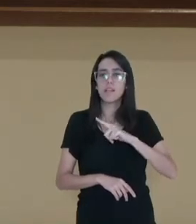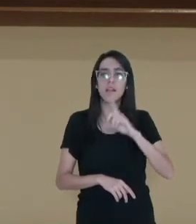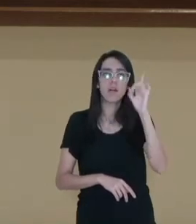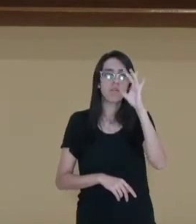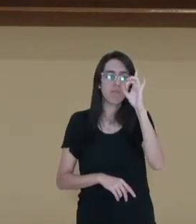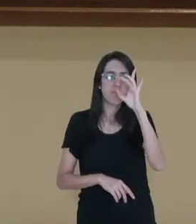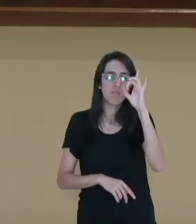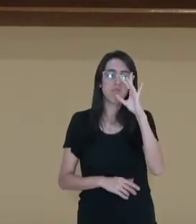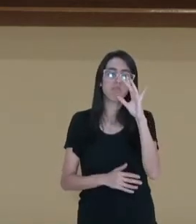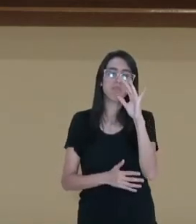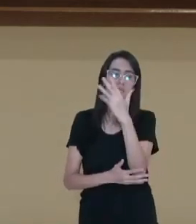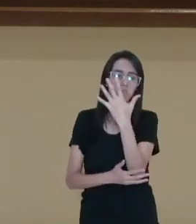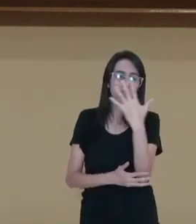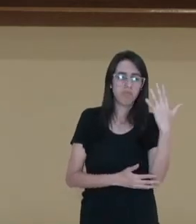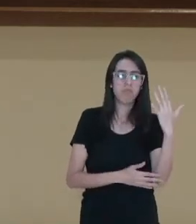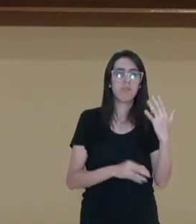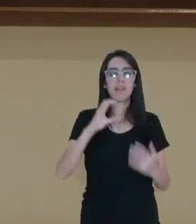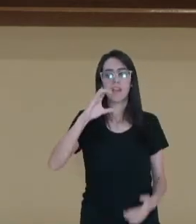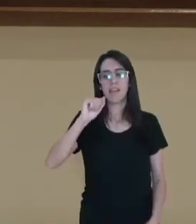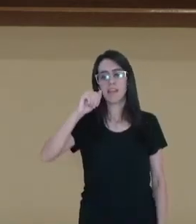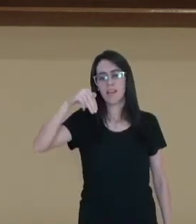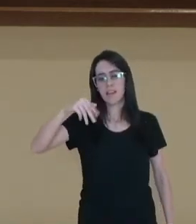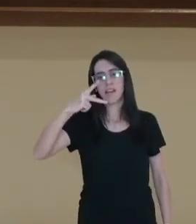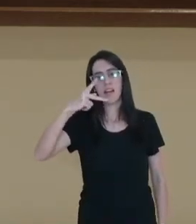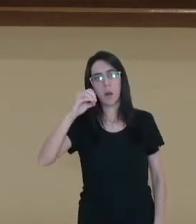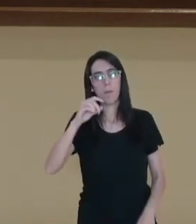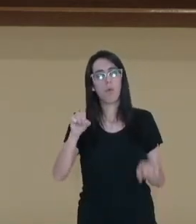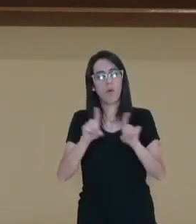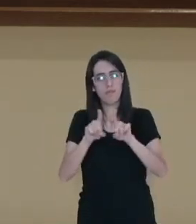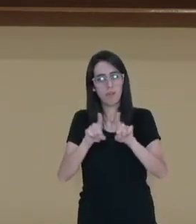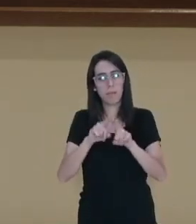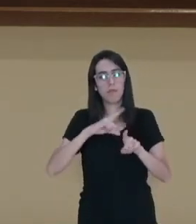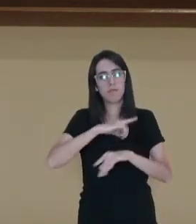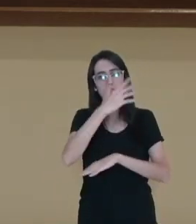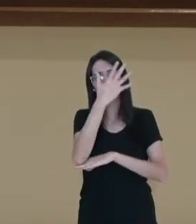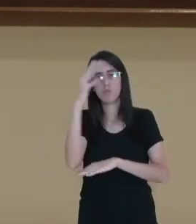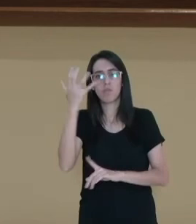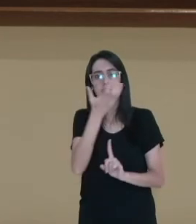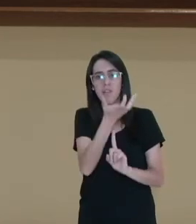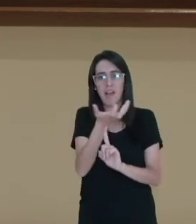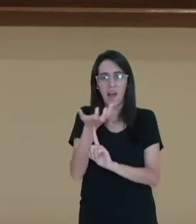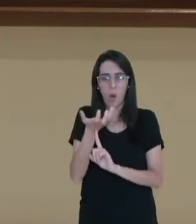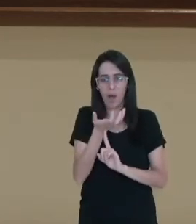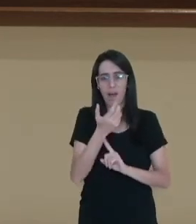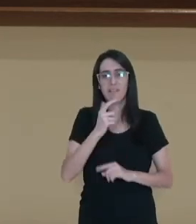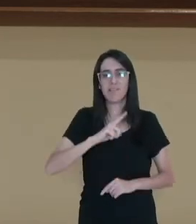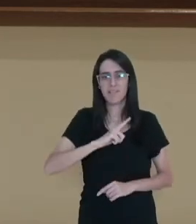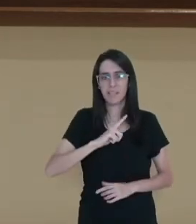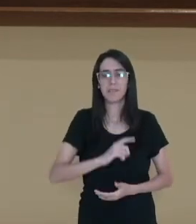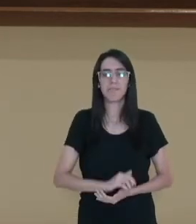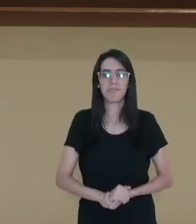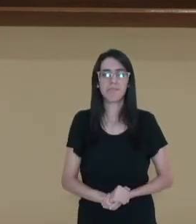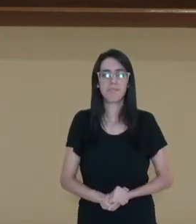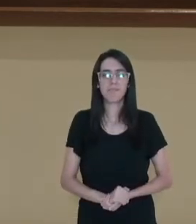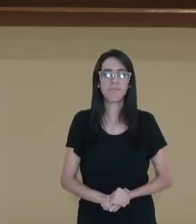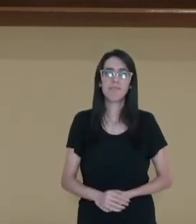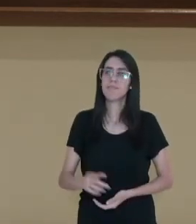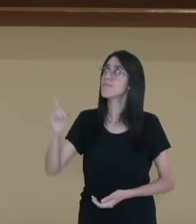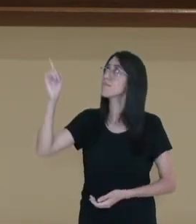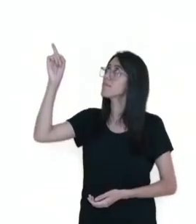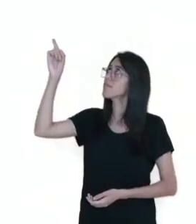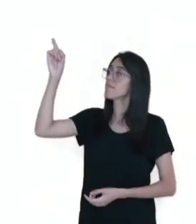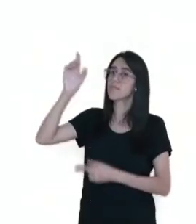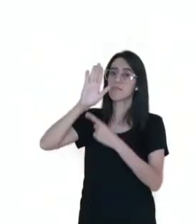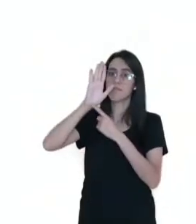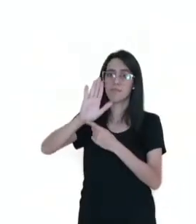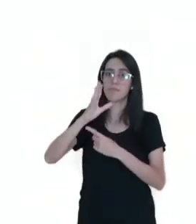vegetação composta de campos e também vegetação de floresta de araucárias ainda que remanescem. E aqui a imagem que você